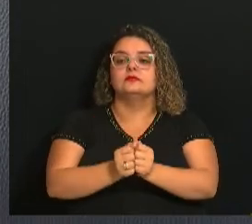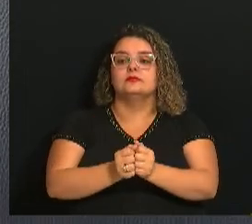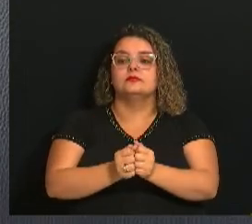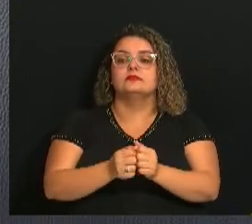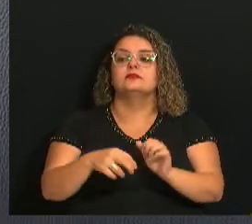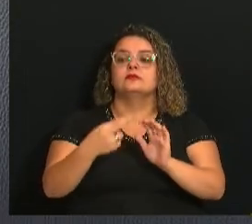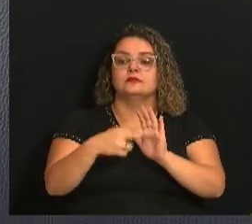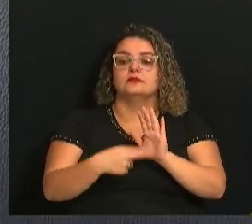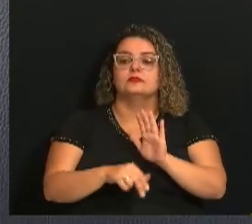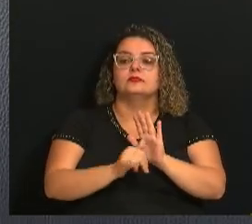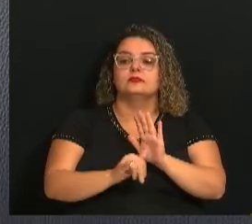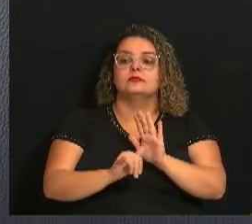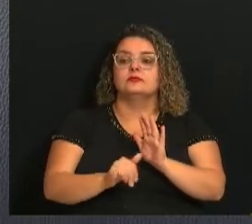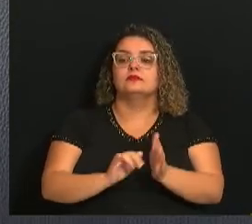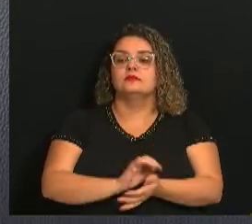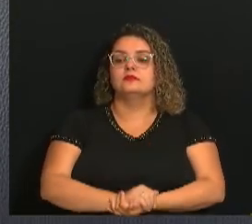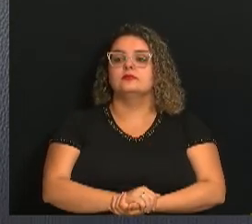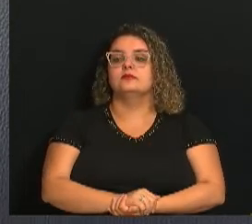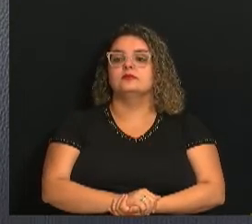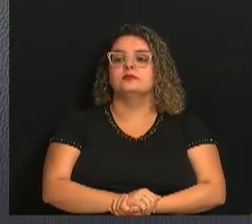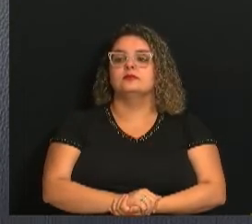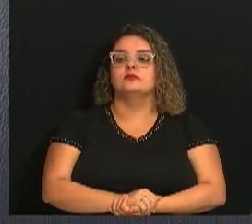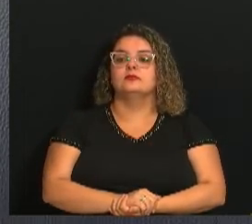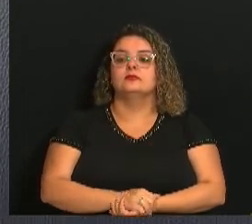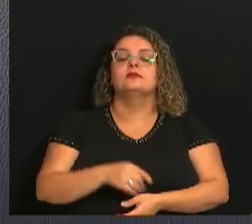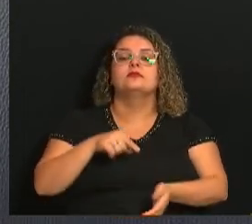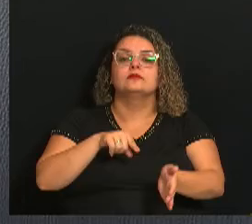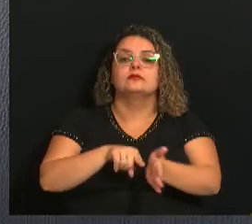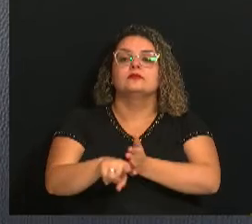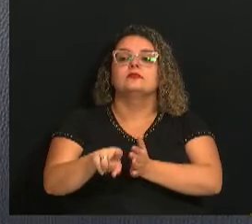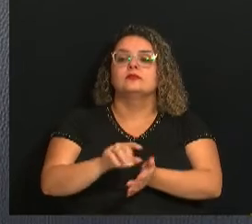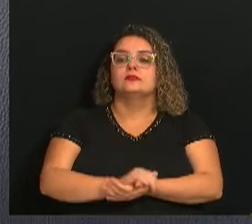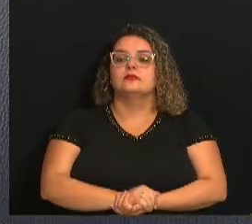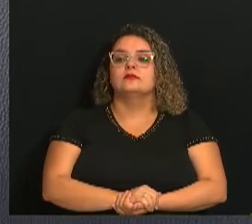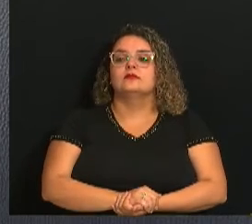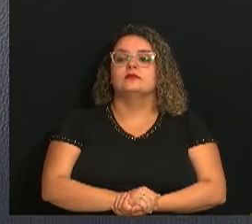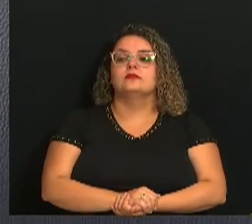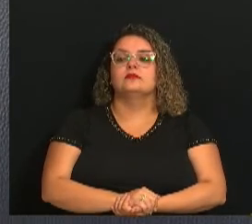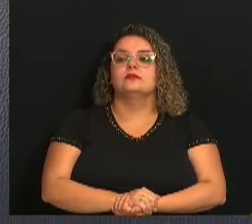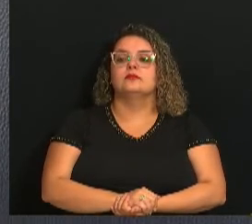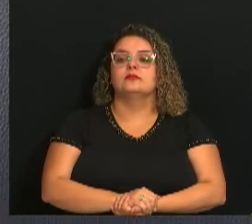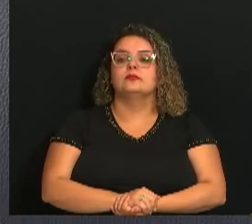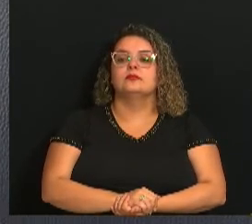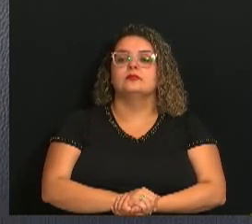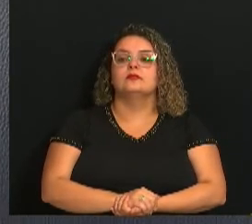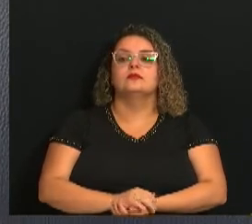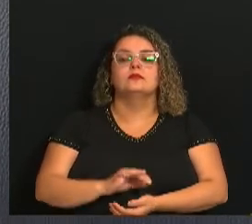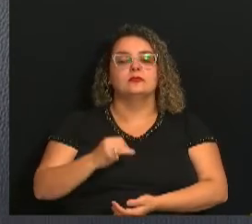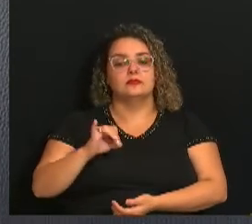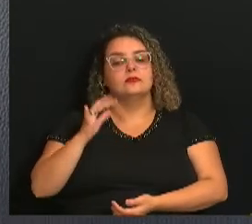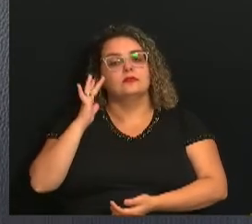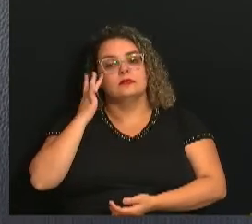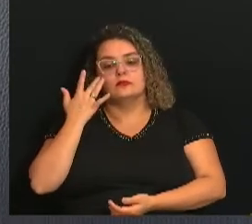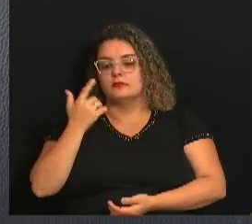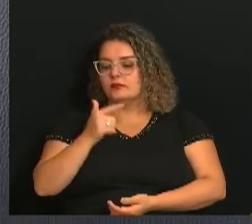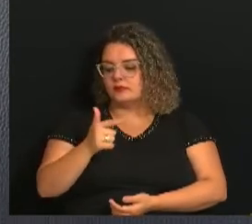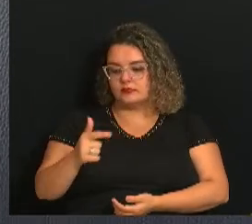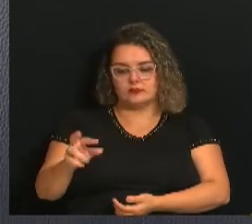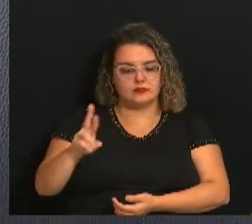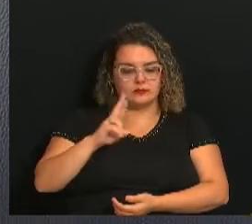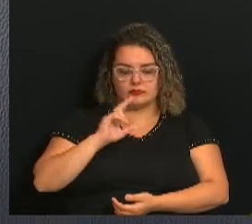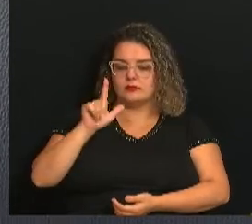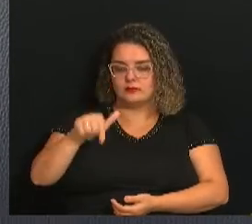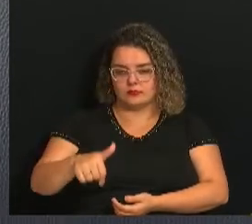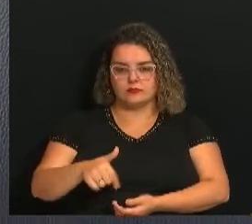relatório. Então, eu queria te fazer a seguinte pergunta, se você não conseguir responder agora, não tem problema, pode responder depois.